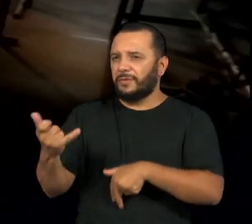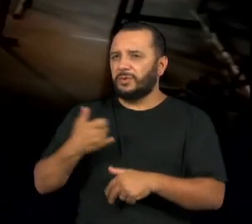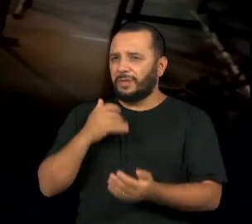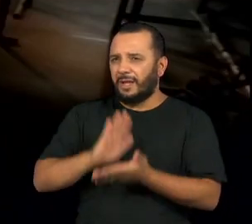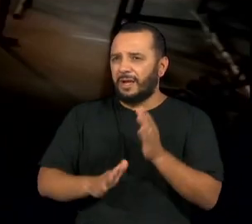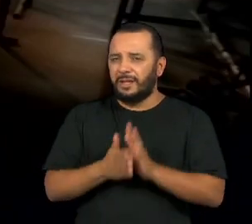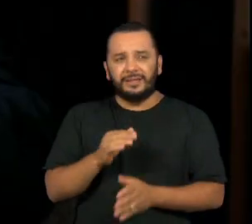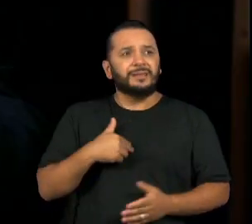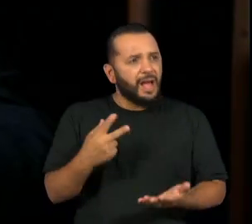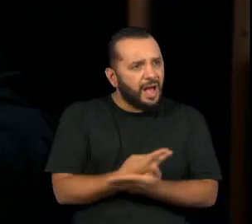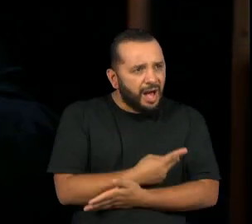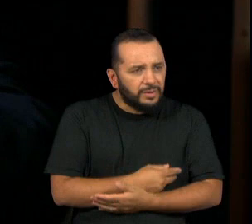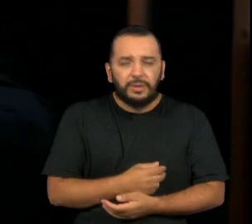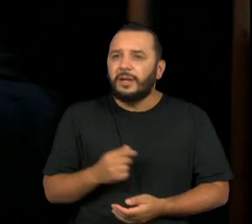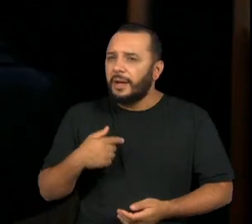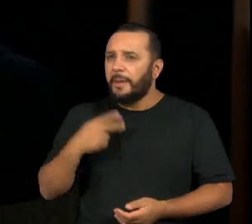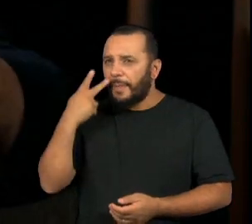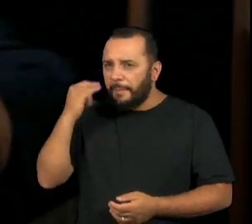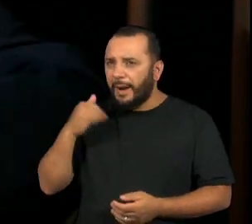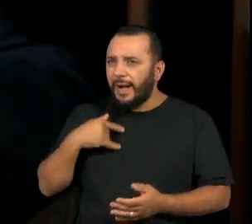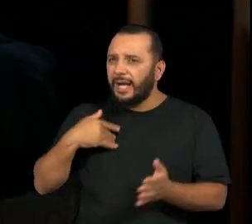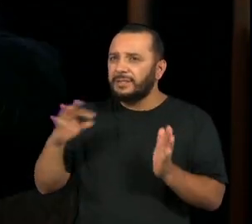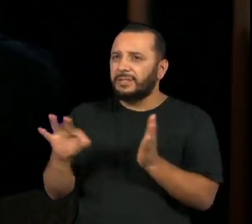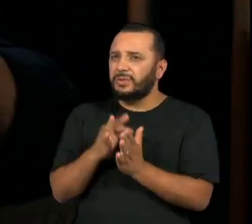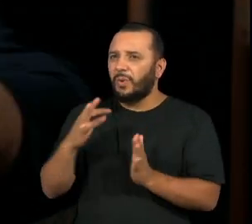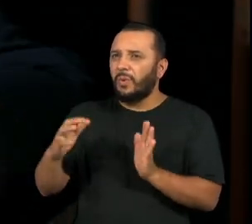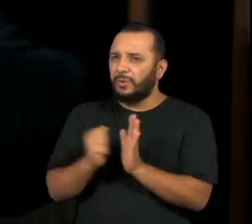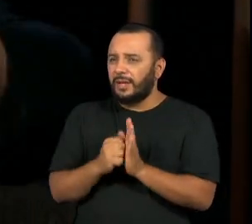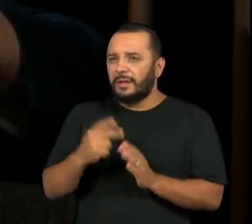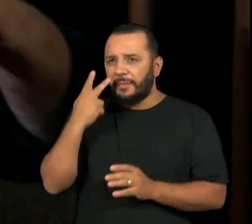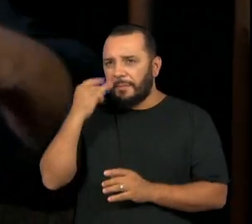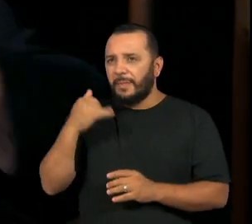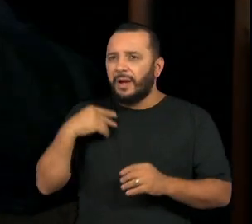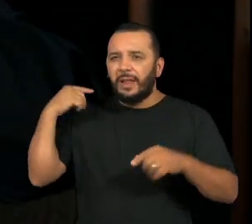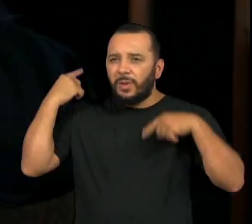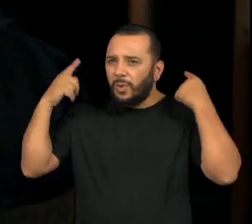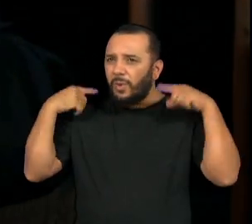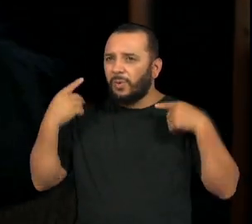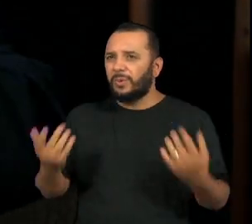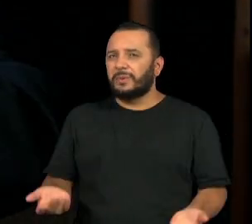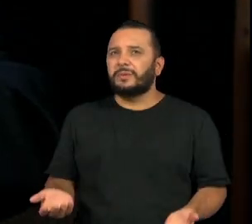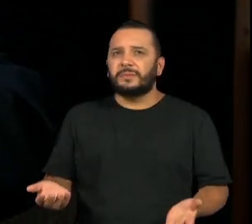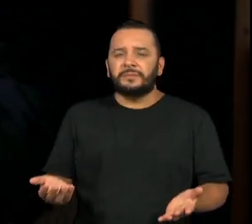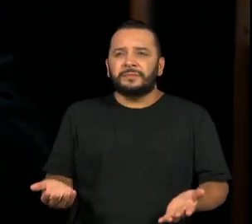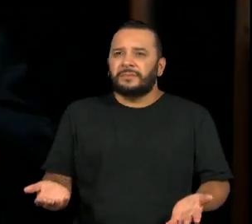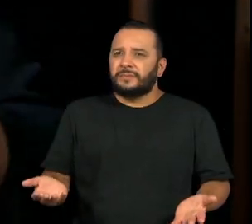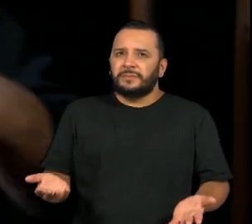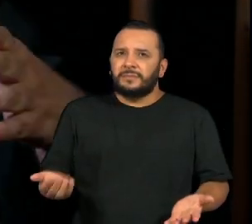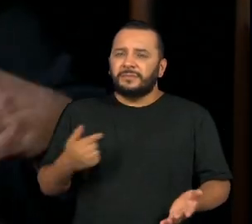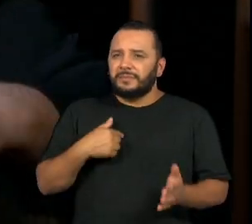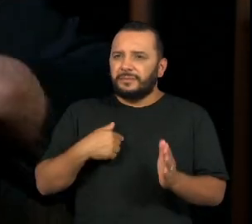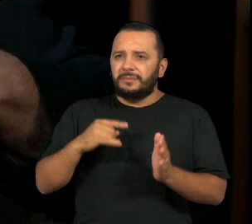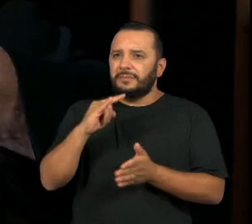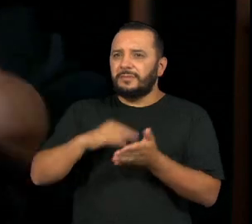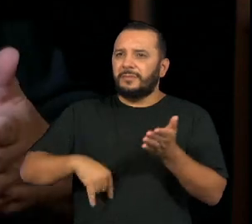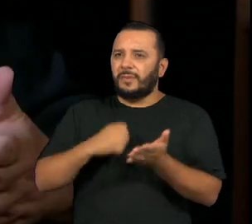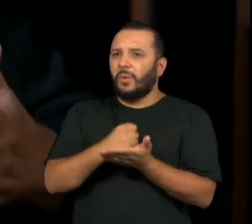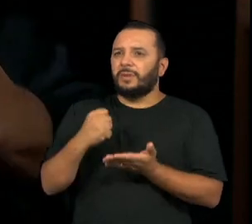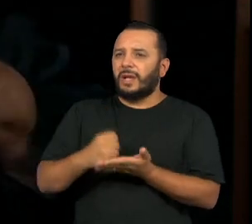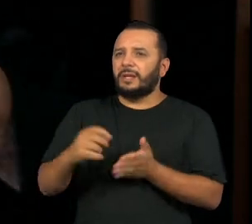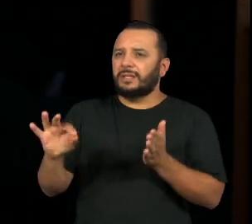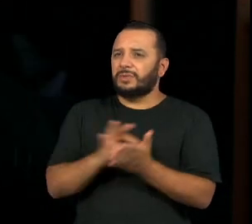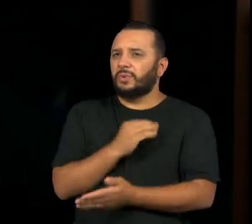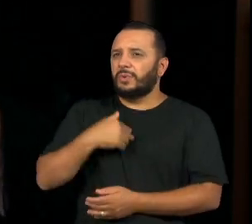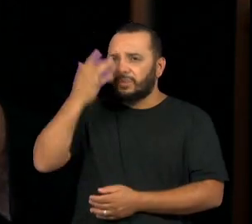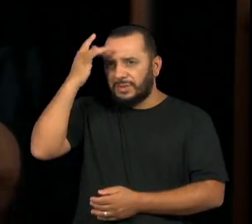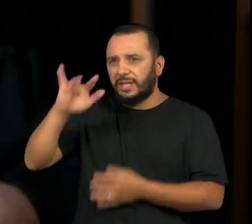falou assim, ele assinou o contrato, o papai assinou o contrato, o papai era malucão, assinou o contrato. Falei, cara, Alexandre, pode ter assinado o contrato, mas eu não sei, eu